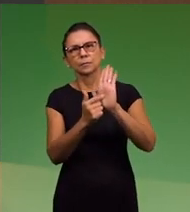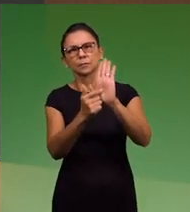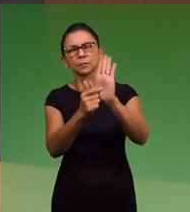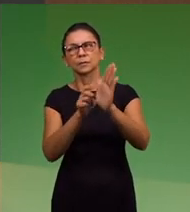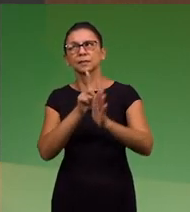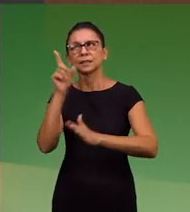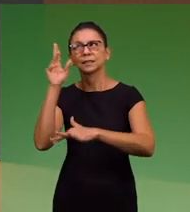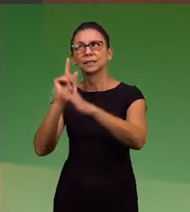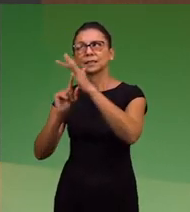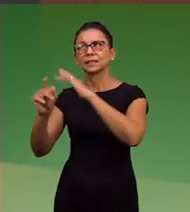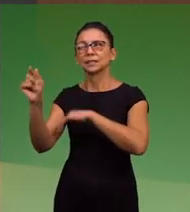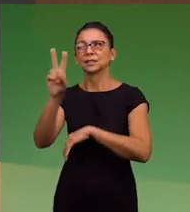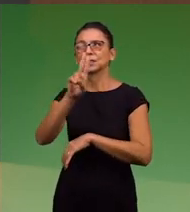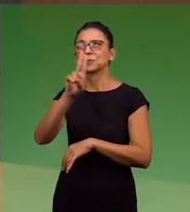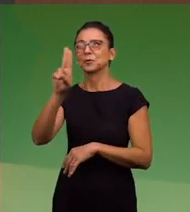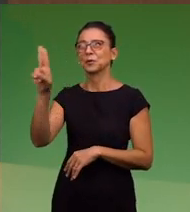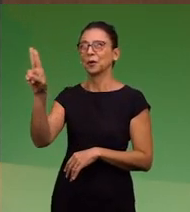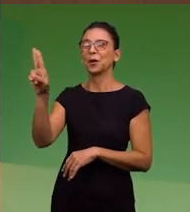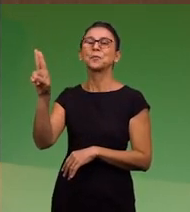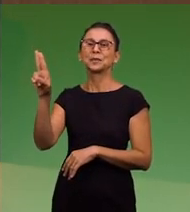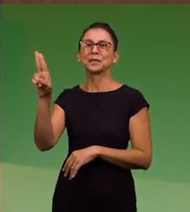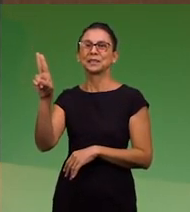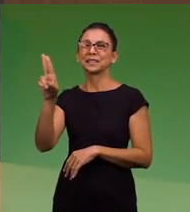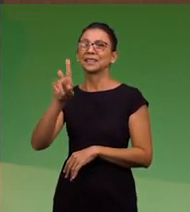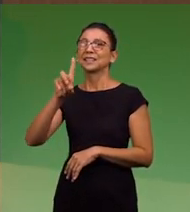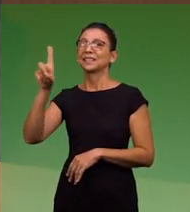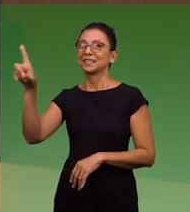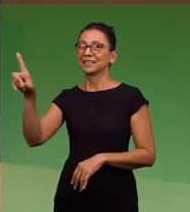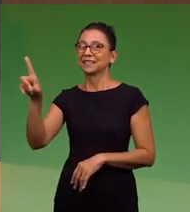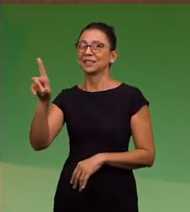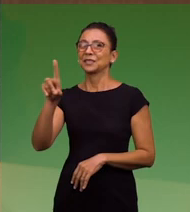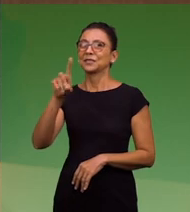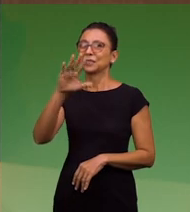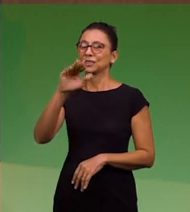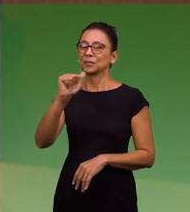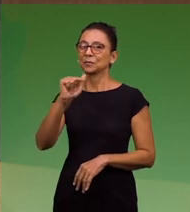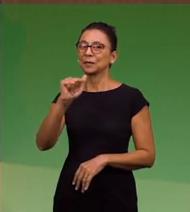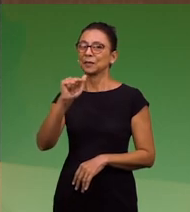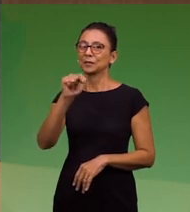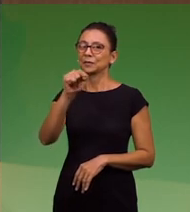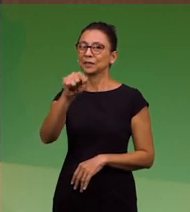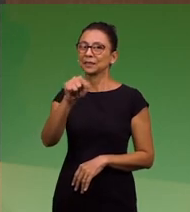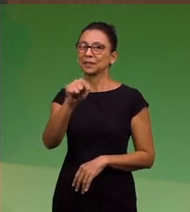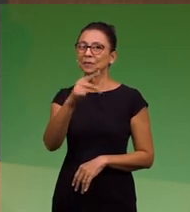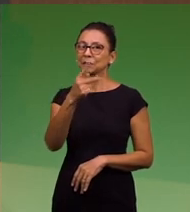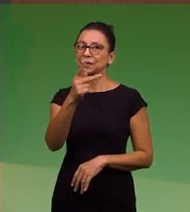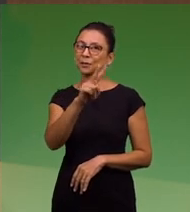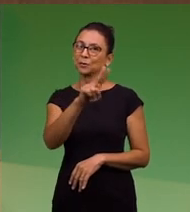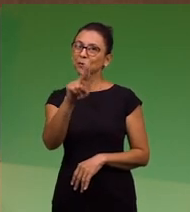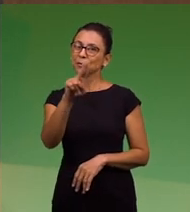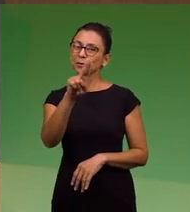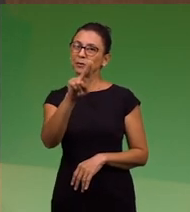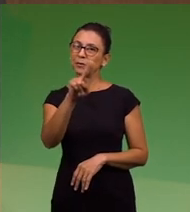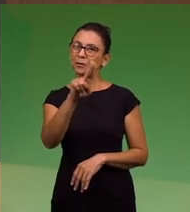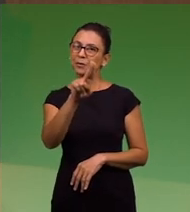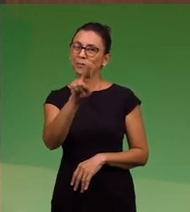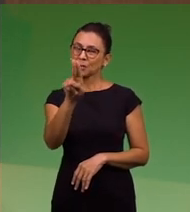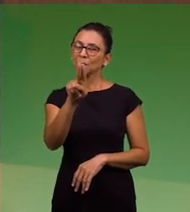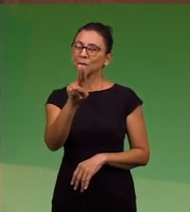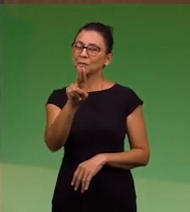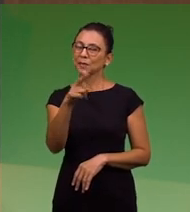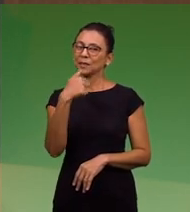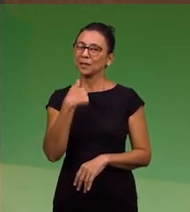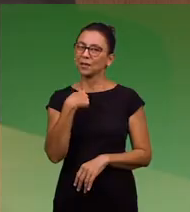nome e o Senhor vai nos chamar por esse nome. É individual, é um por um. Entra bendito do Senhor.